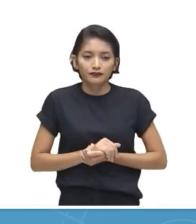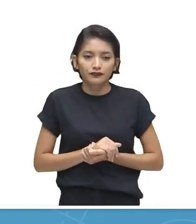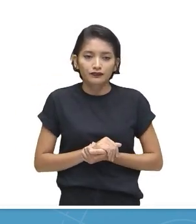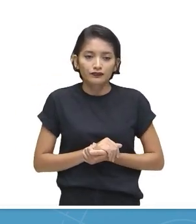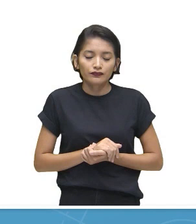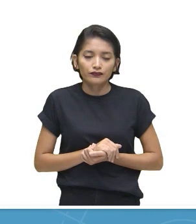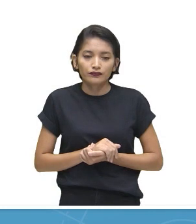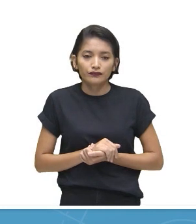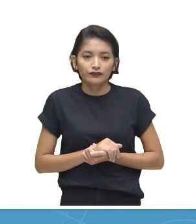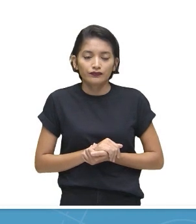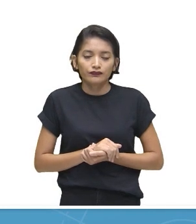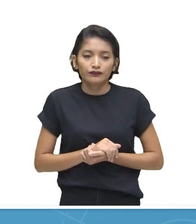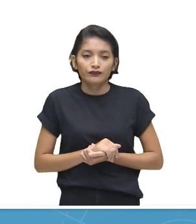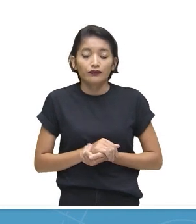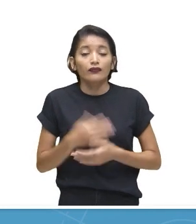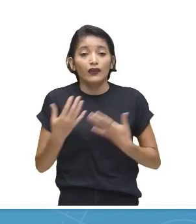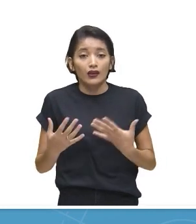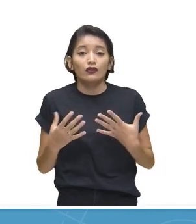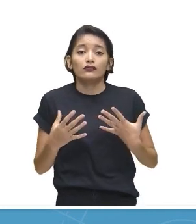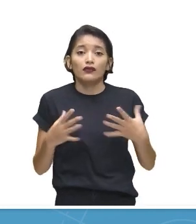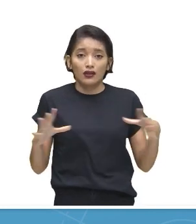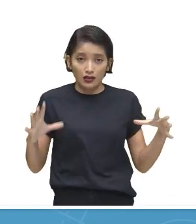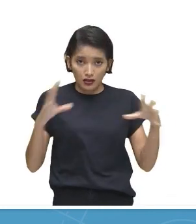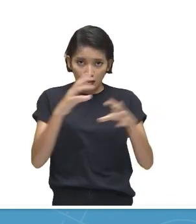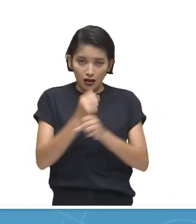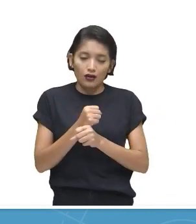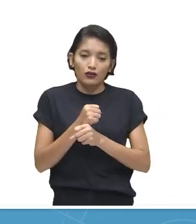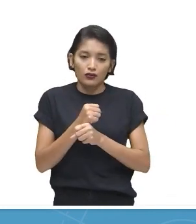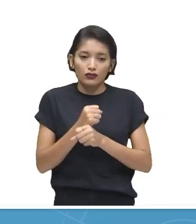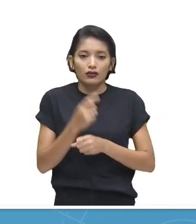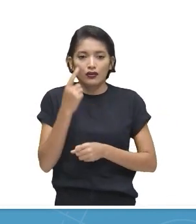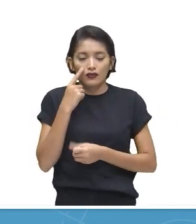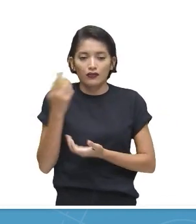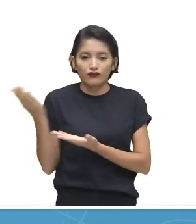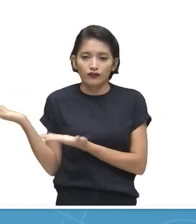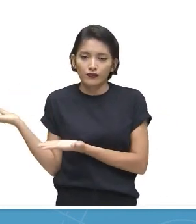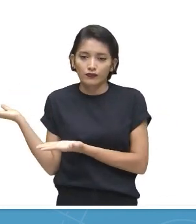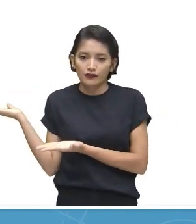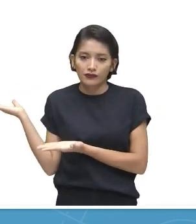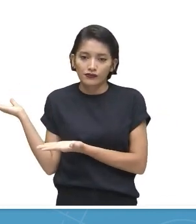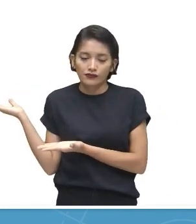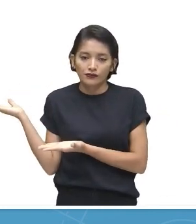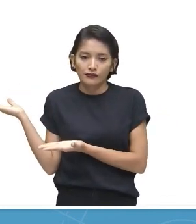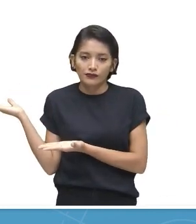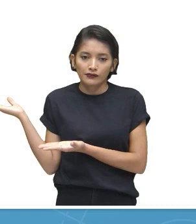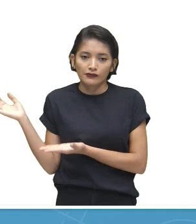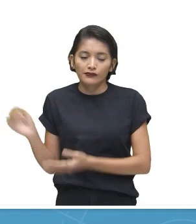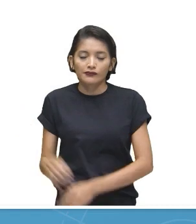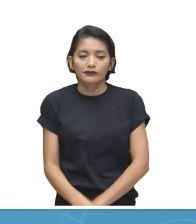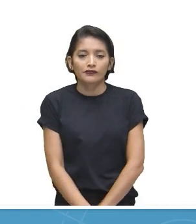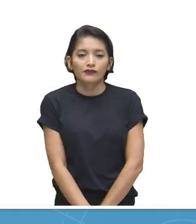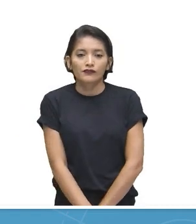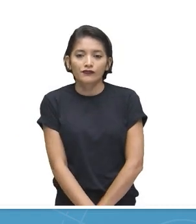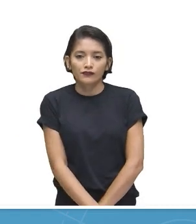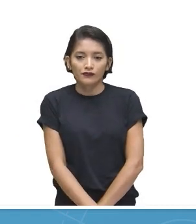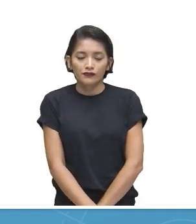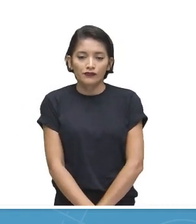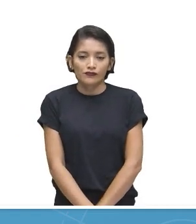E aí você vai fazer aquela multiplicação, né? X vai ser igual a 100